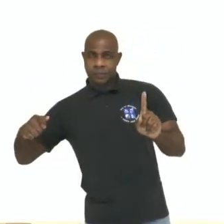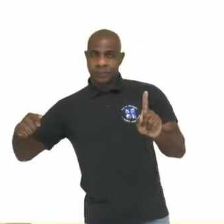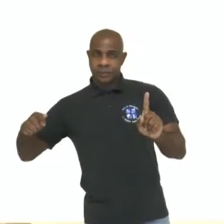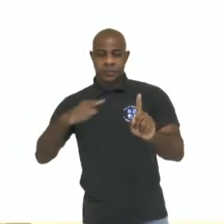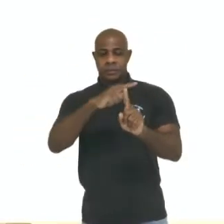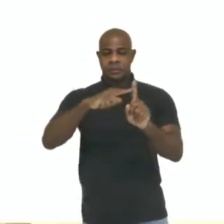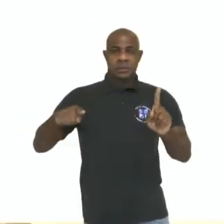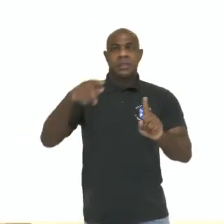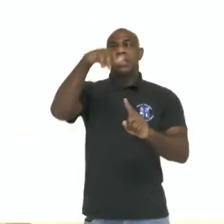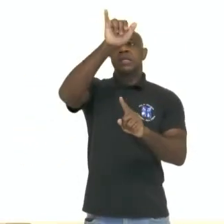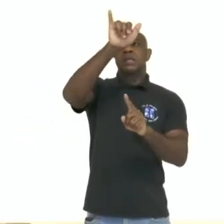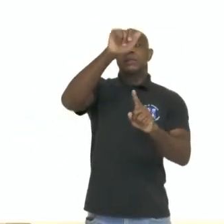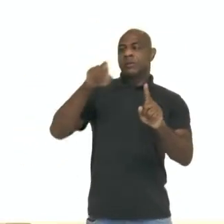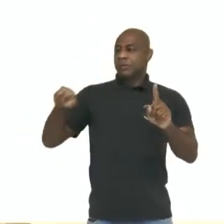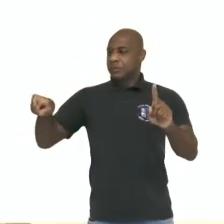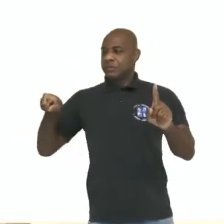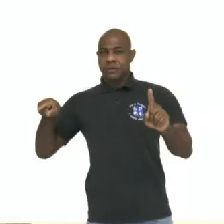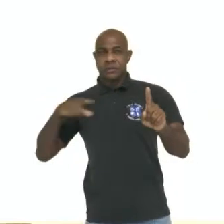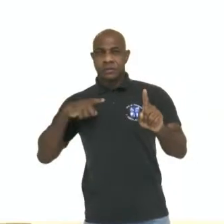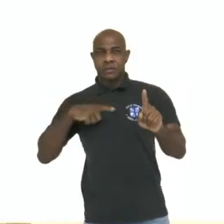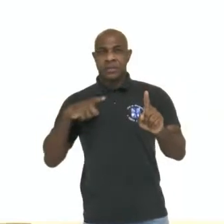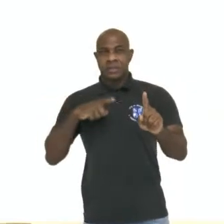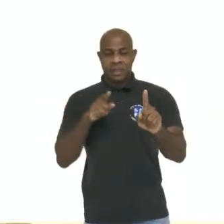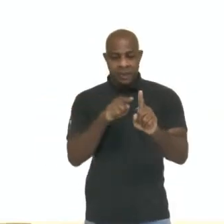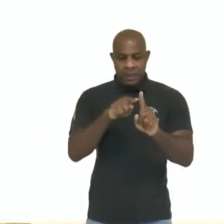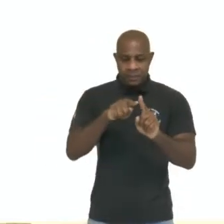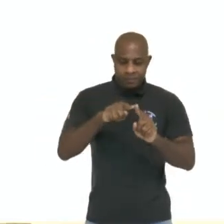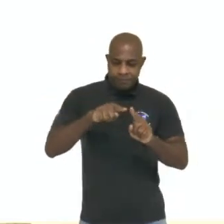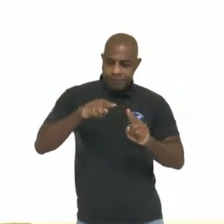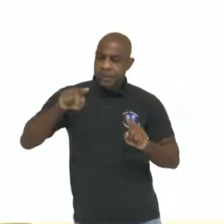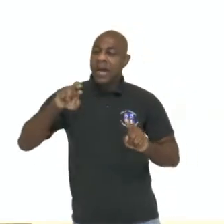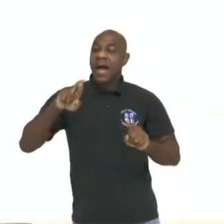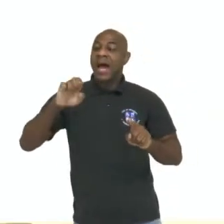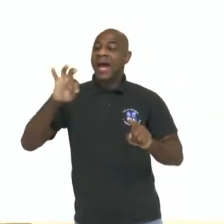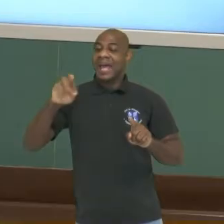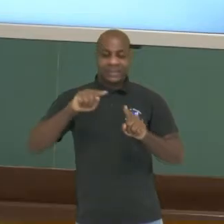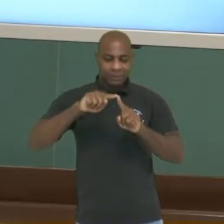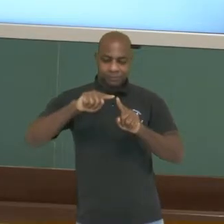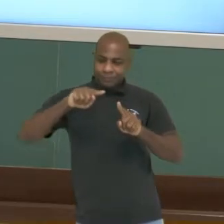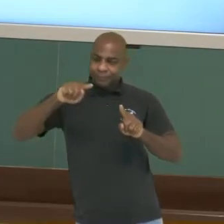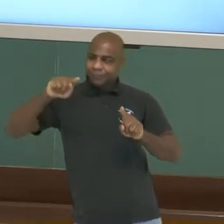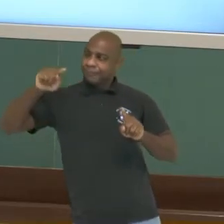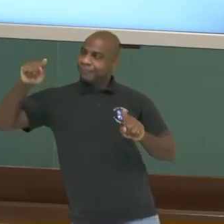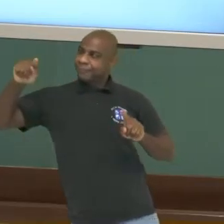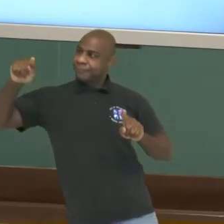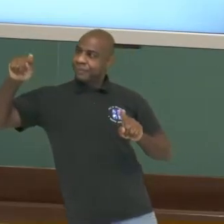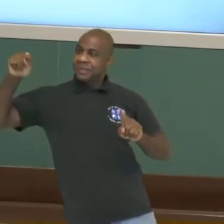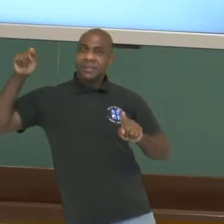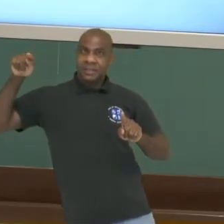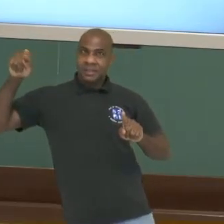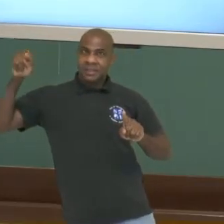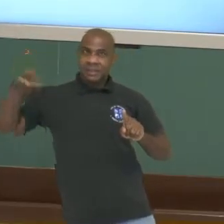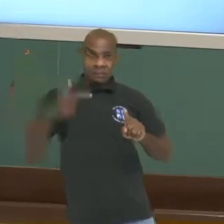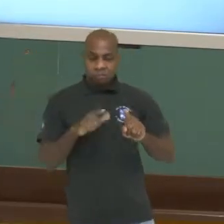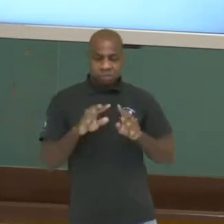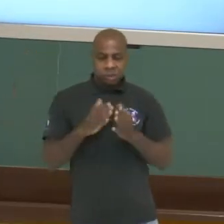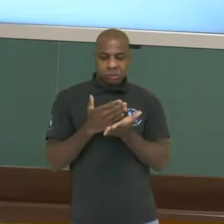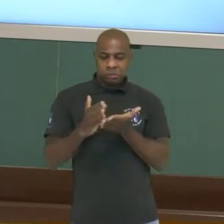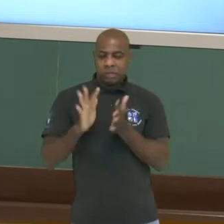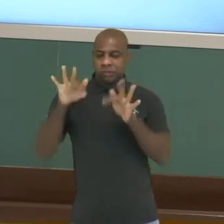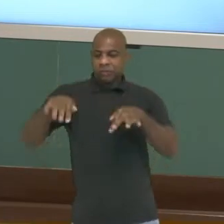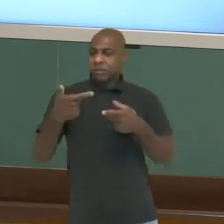eixo y, aonde eu tenho esta reta aqui. Lembrando, né? A reta não tem nem início nem fim. Por